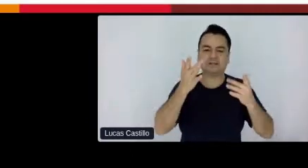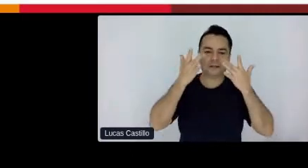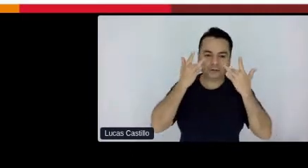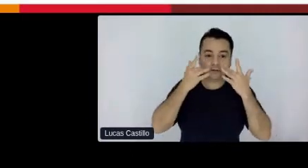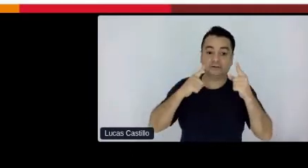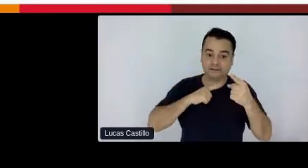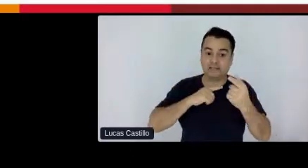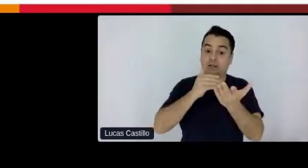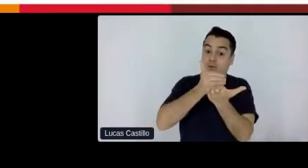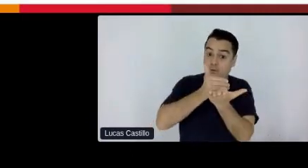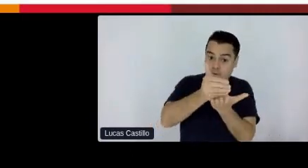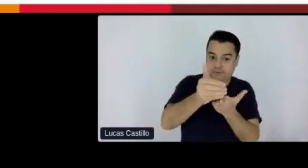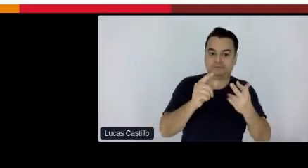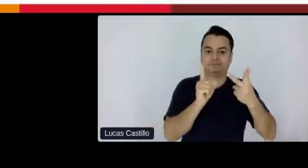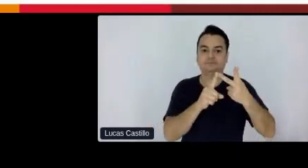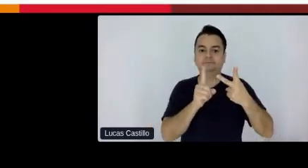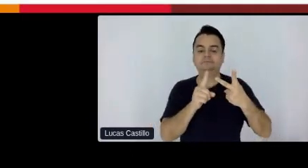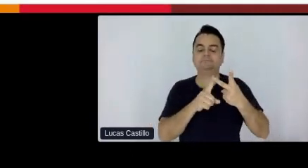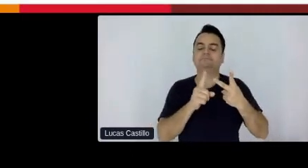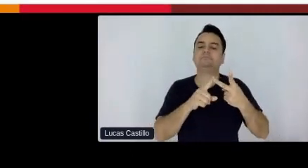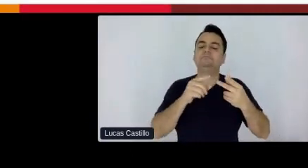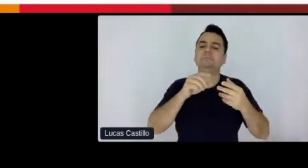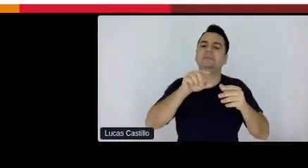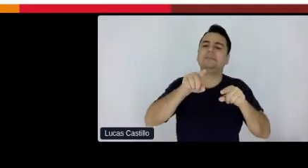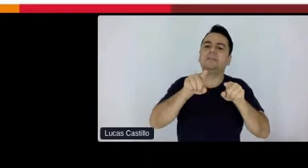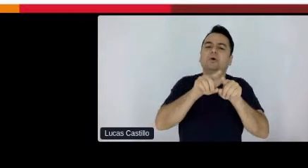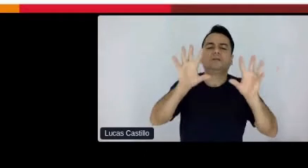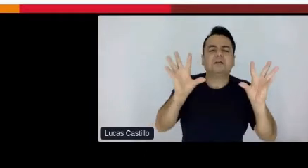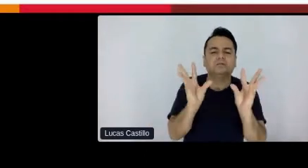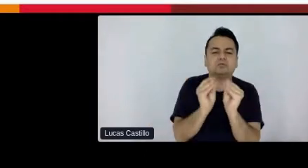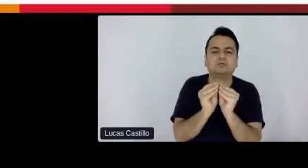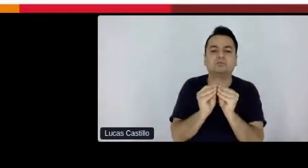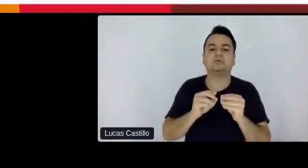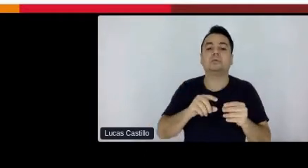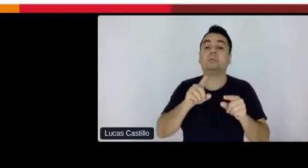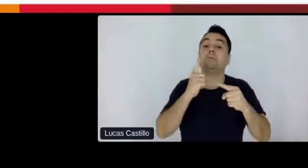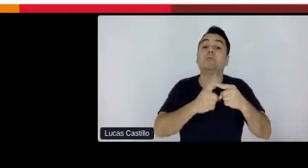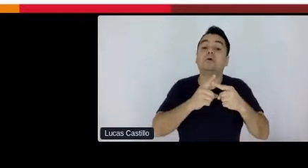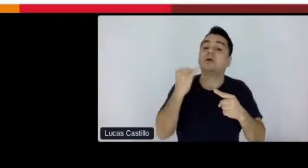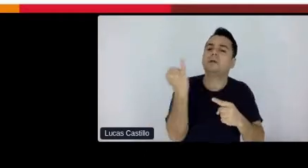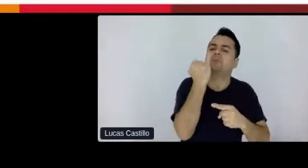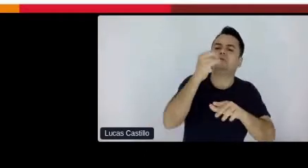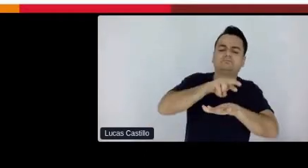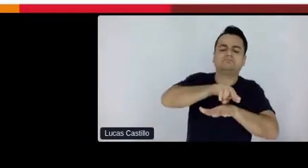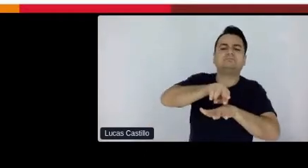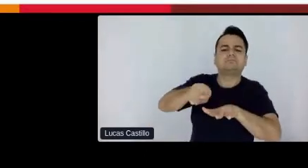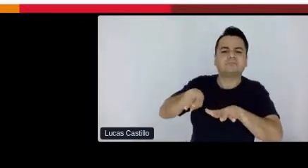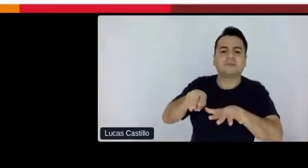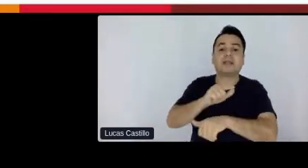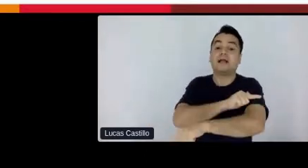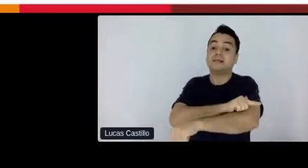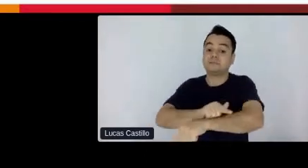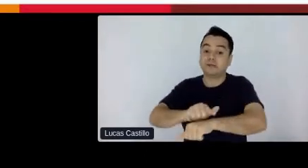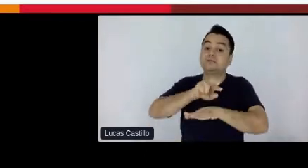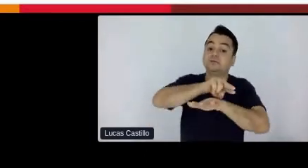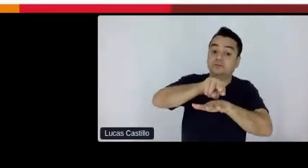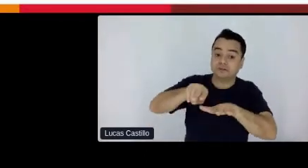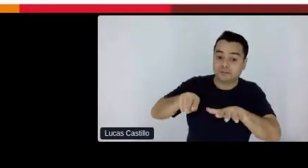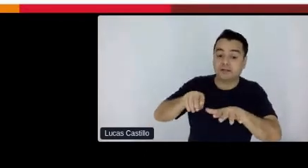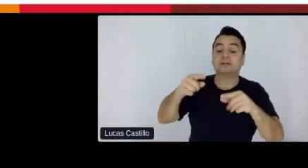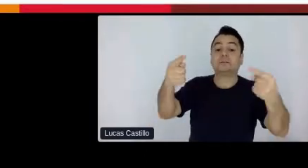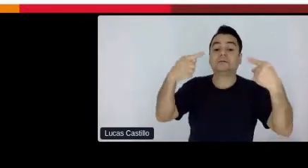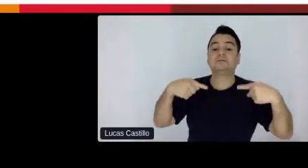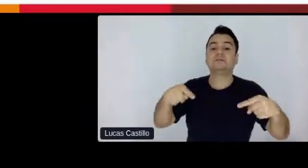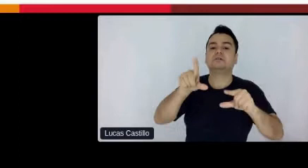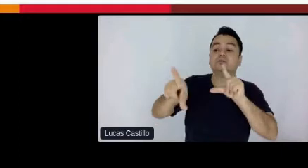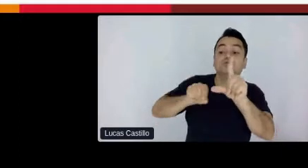ter introdução, conceitos gerais, por que é importante a gente falar de diversidade, o respeito à diversidade, vamos entrar na parte de